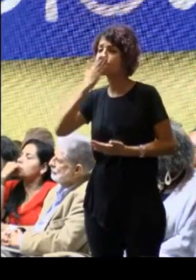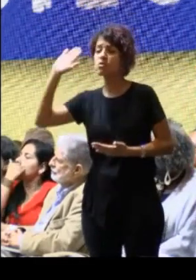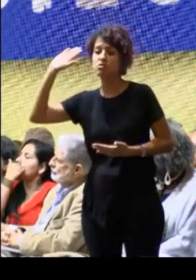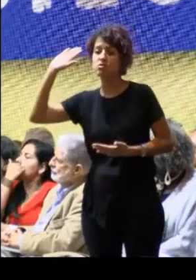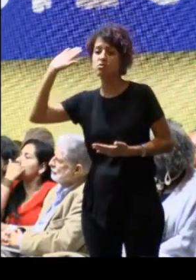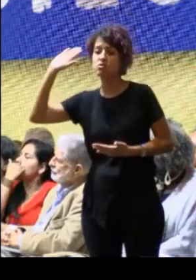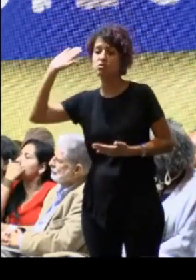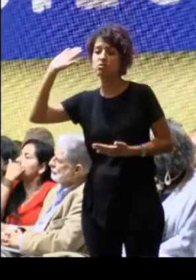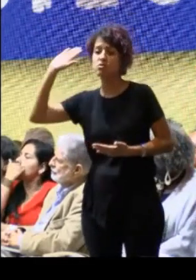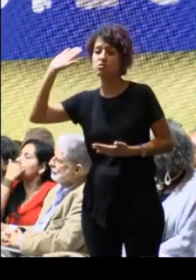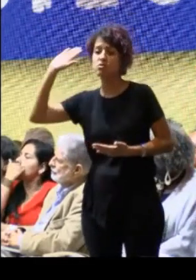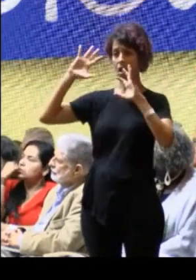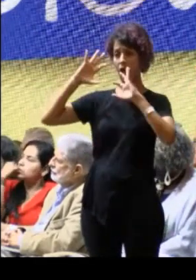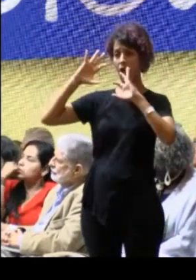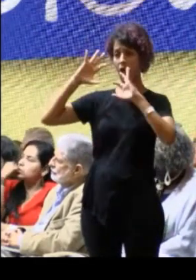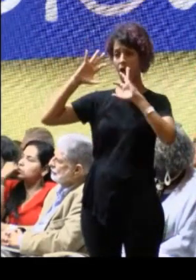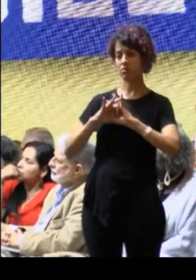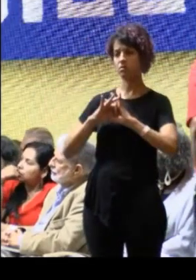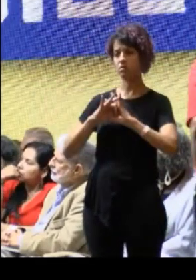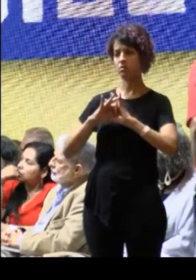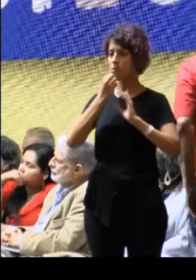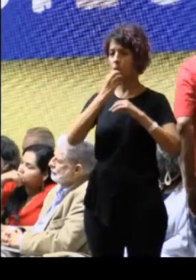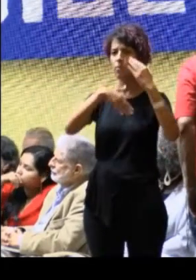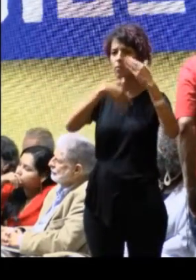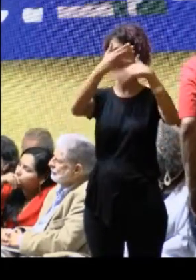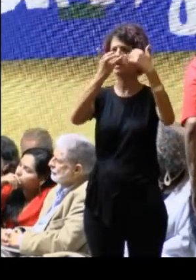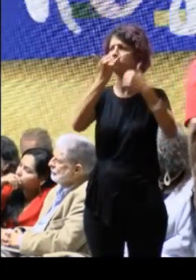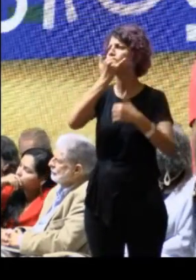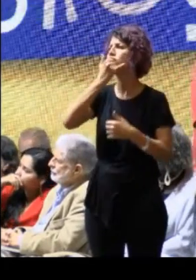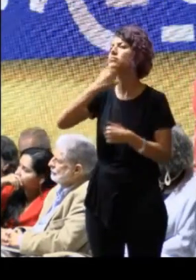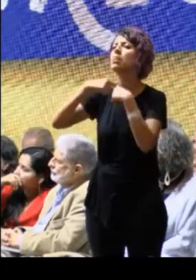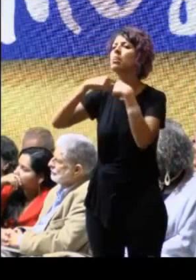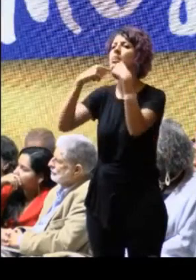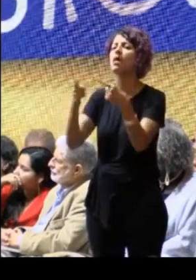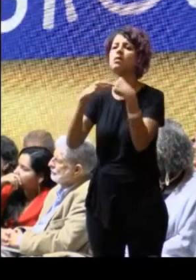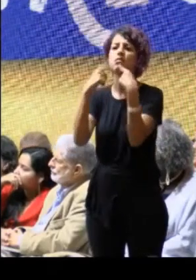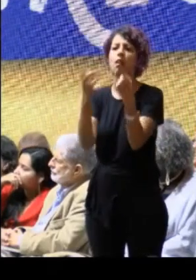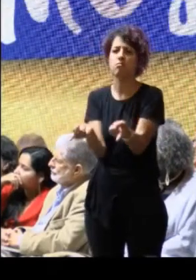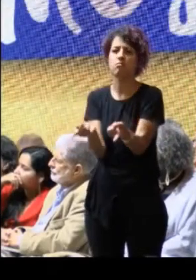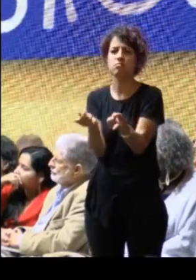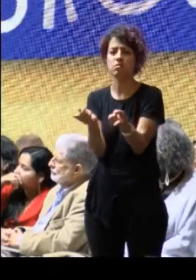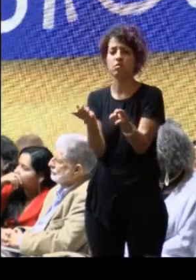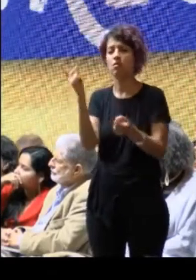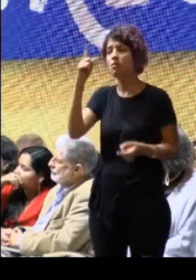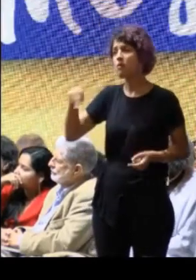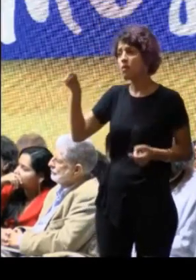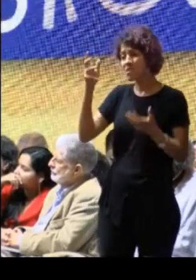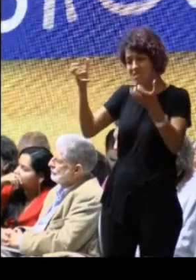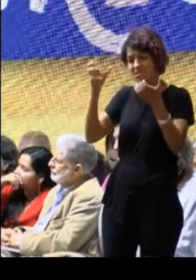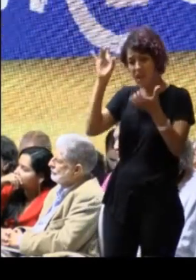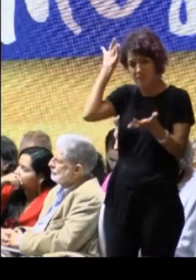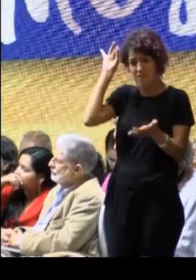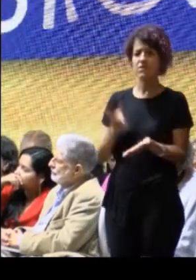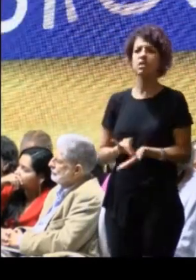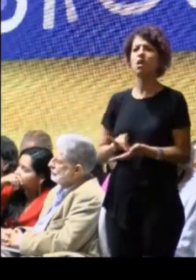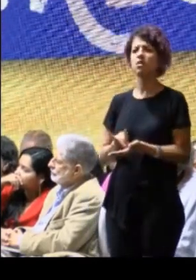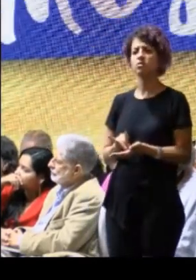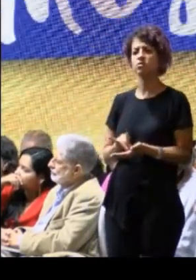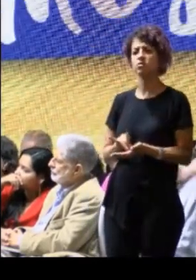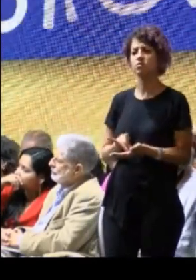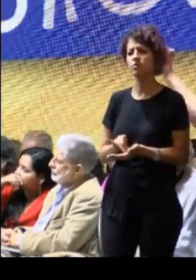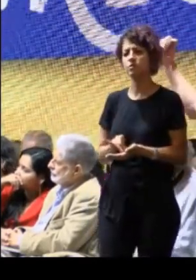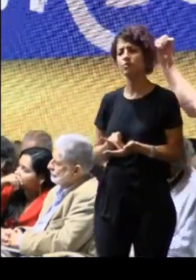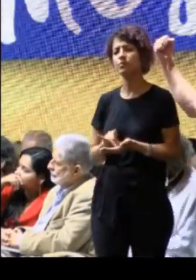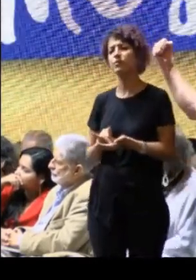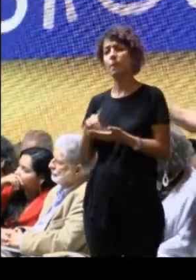fazer foi a aliança para o bem do progresso, que não deu em nada. Mas o que eles querem de verdade é não